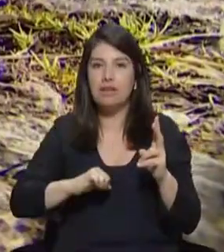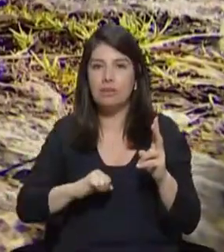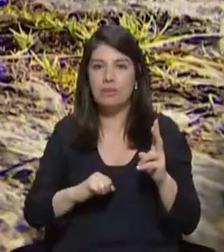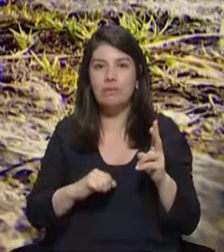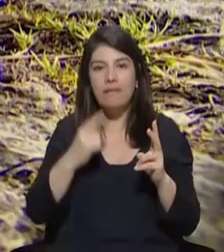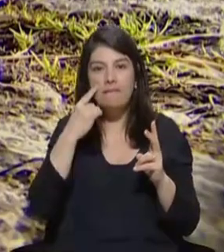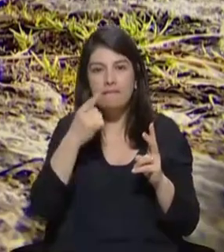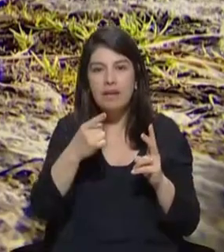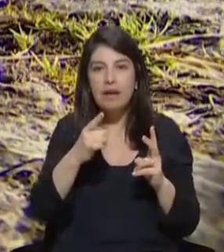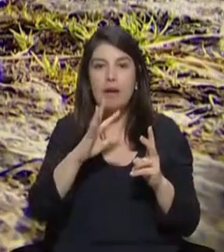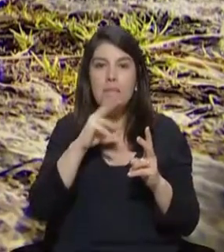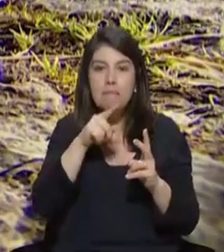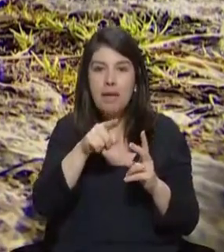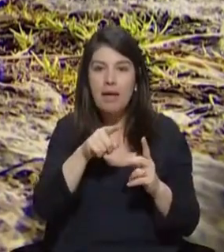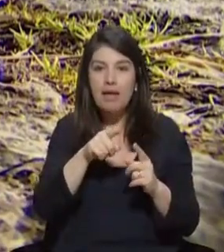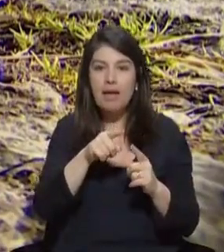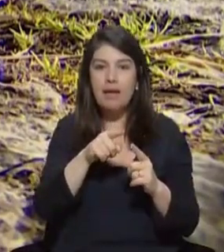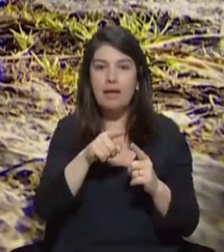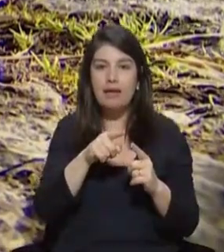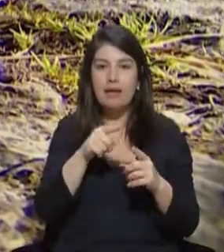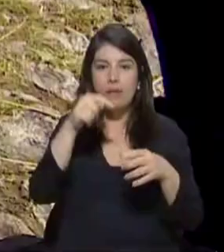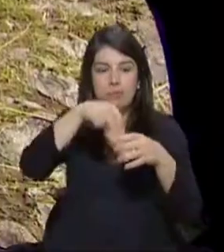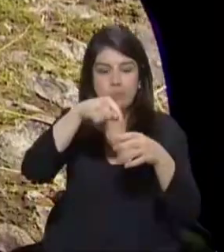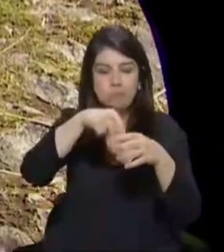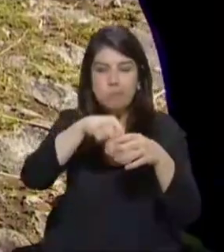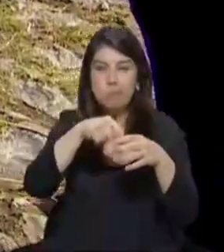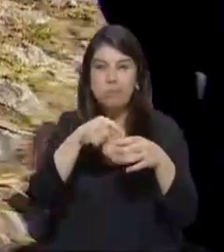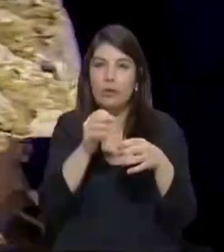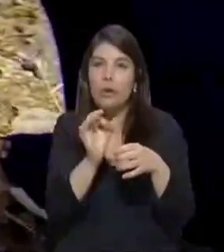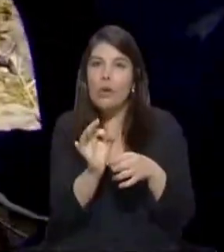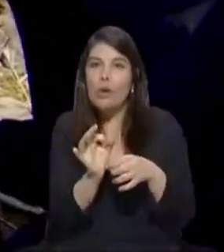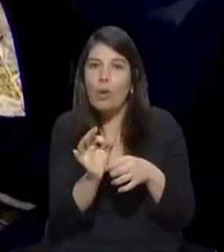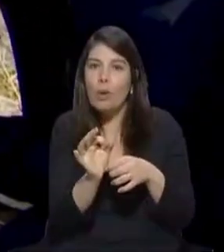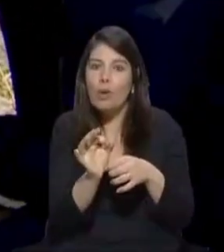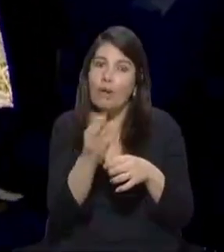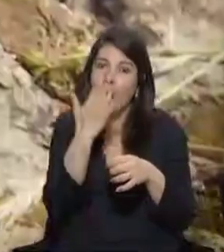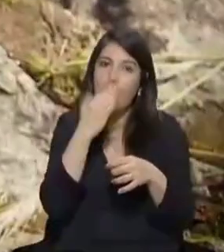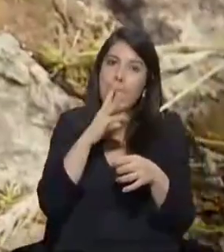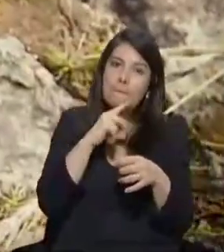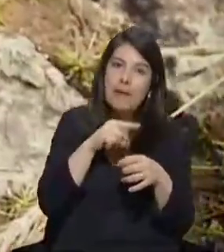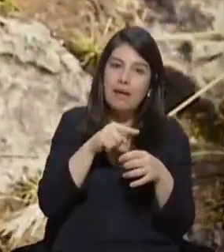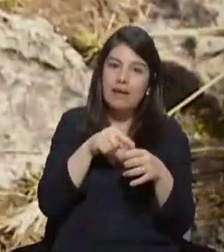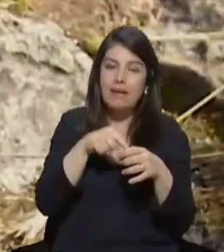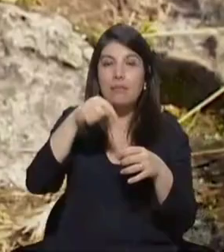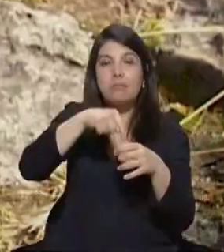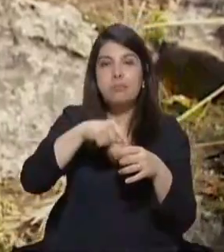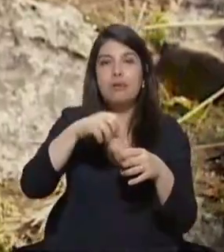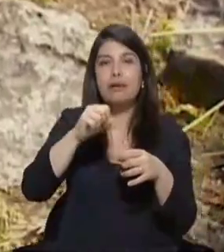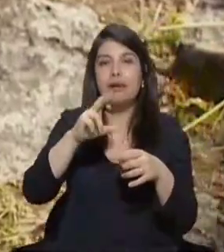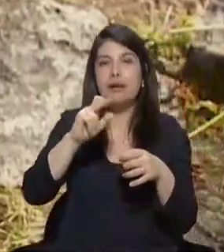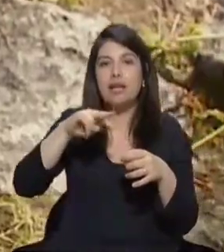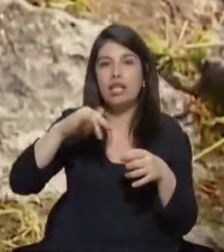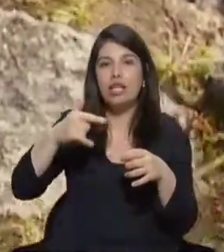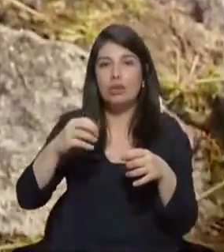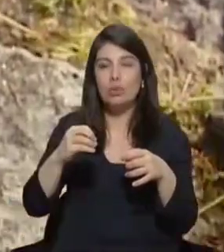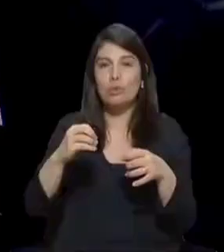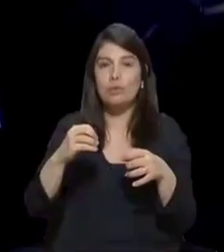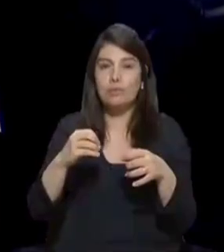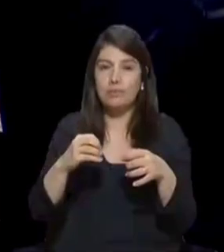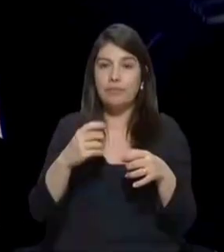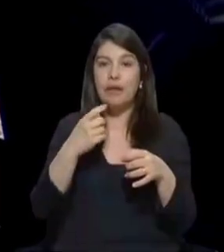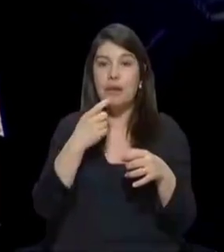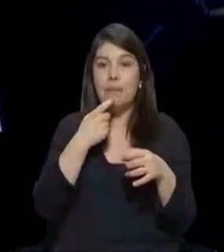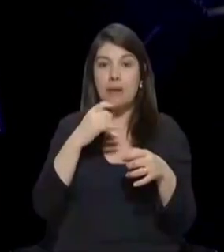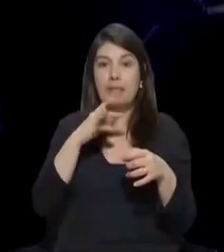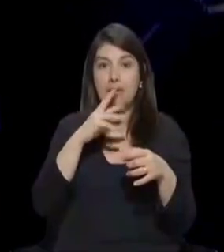é a mãe. É o chamado embrião que a gente diz. Olha aqui o granito. Essa aqui é a pedra mãe. Este